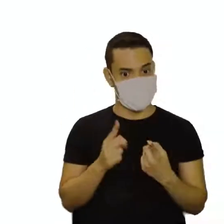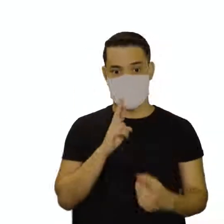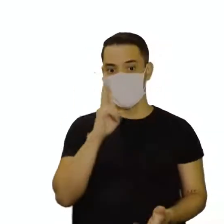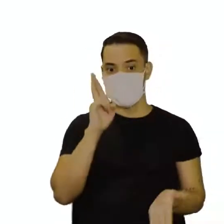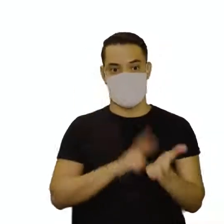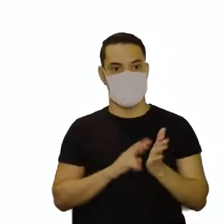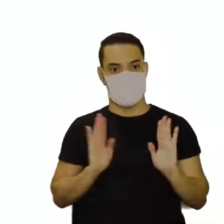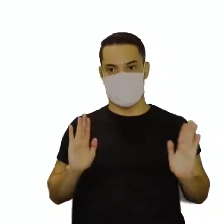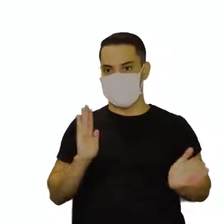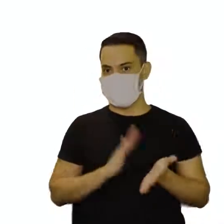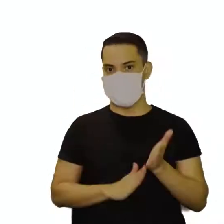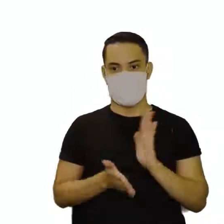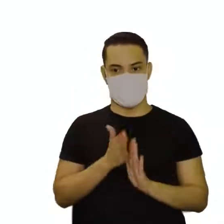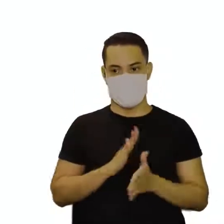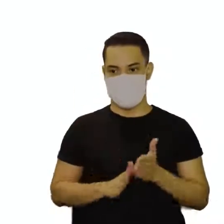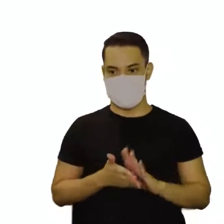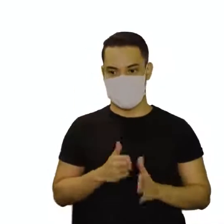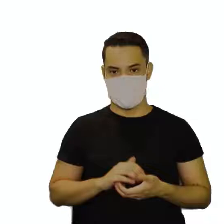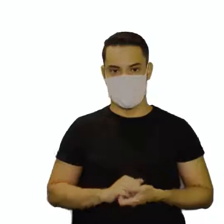o resultado.